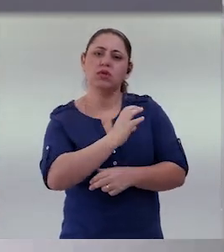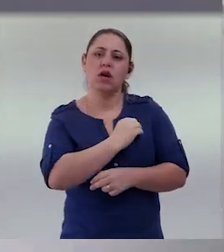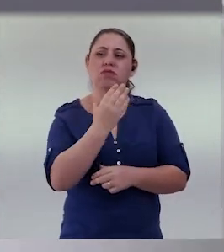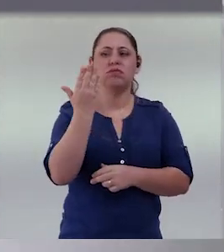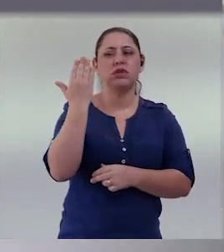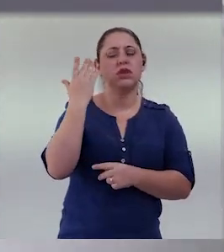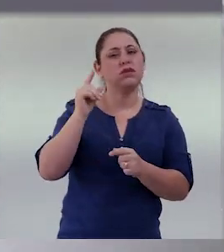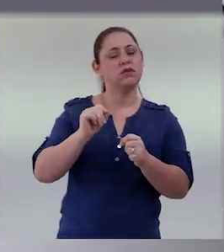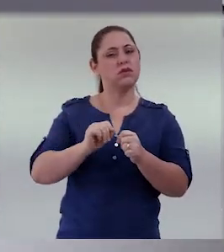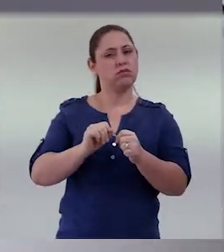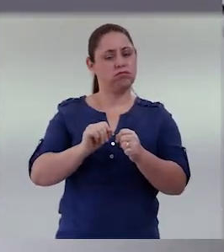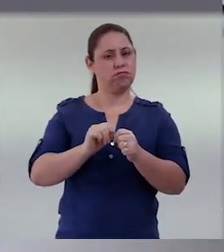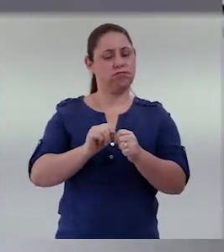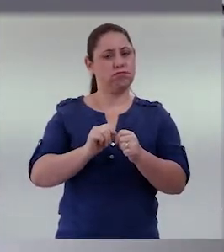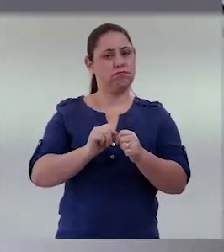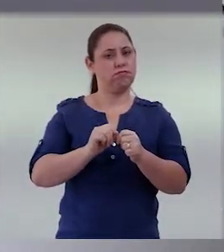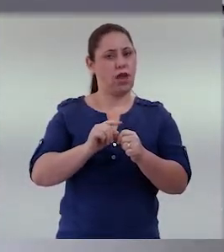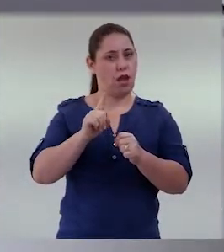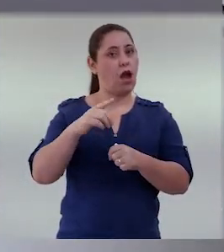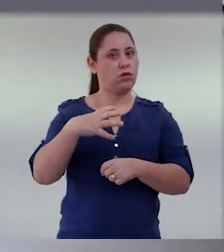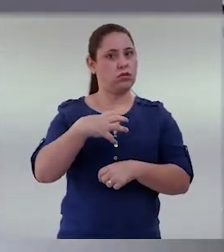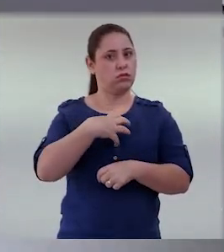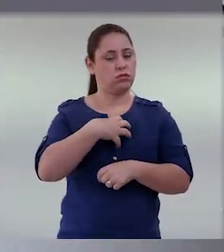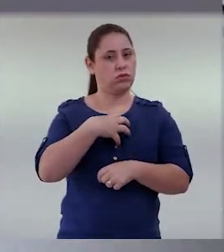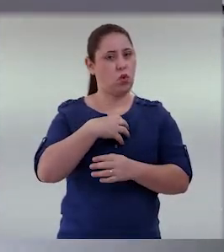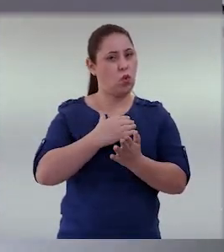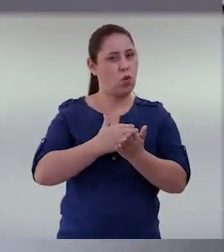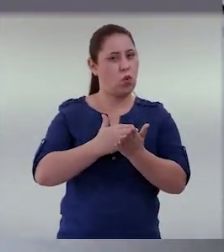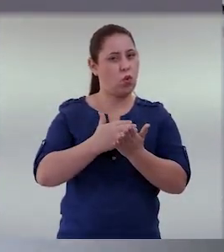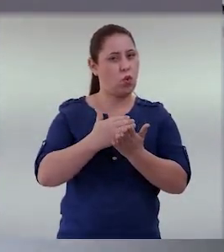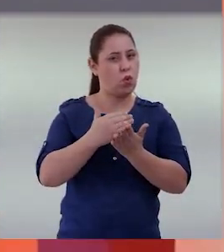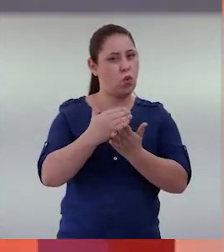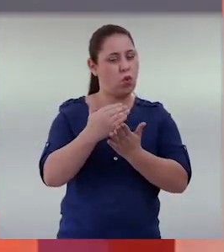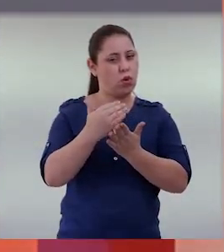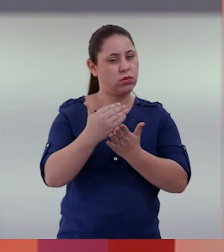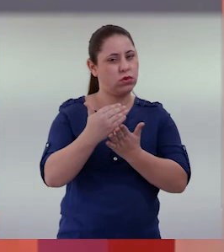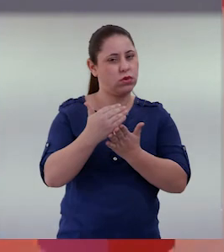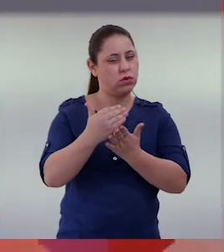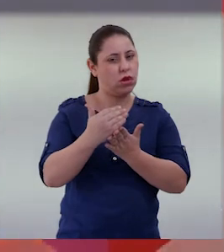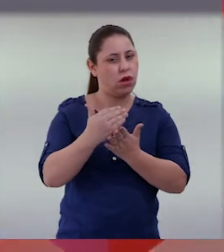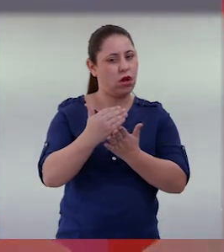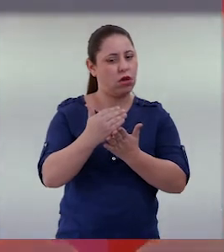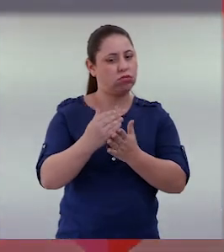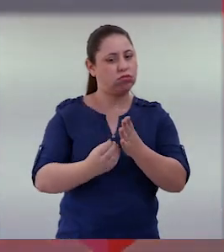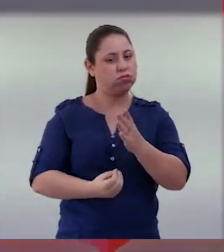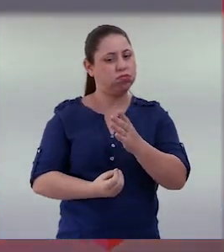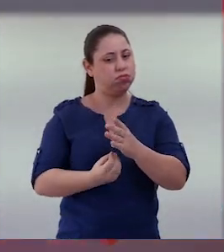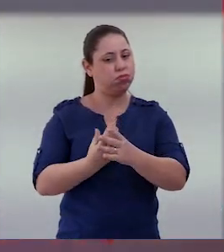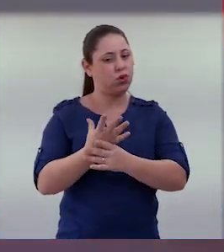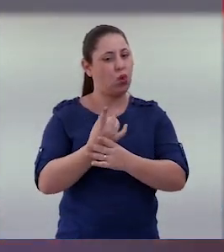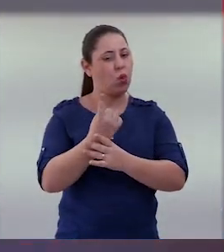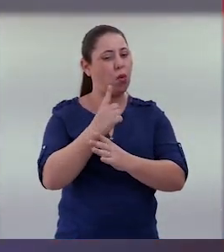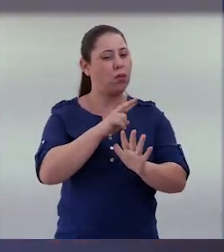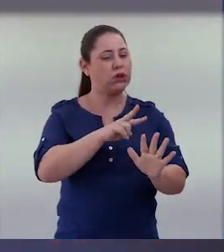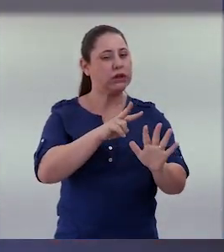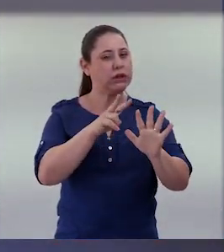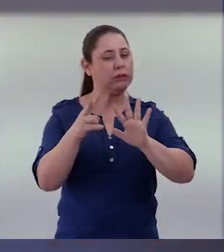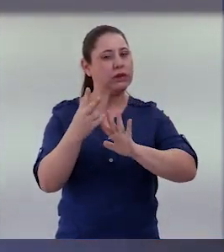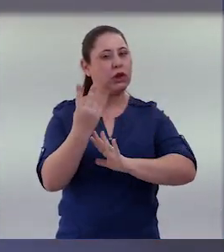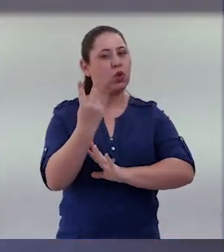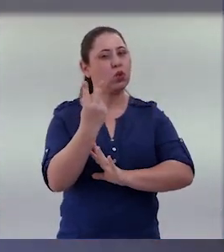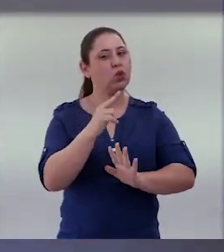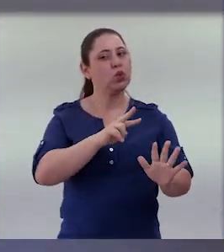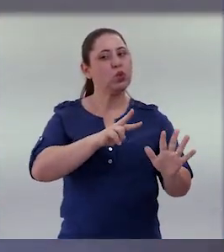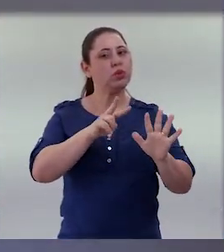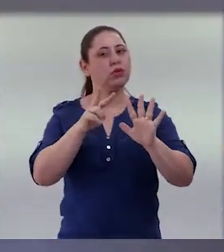coisas que você gostava de fazer, e esses sintomas começarem a aparecer aí